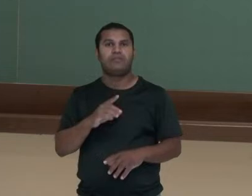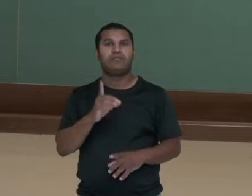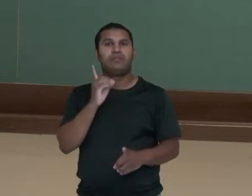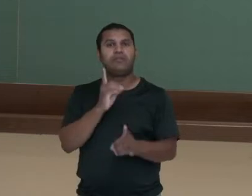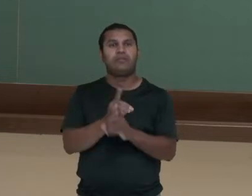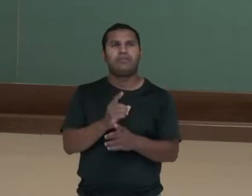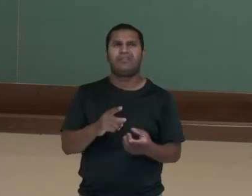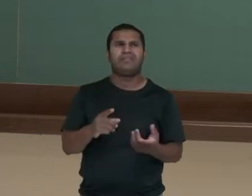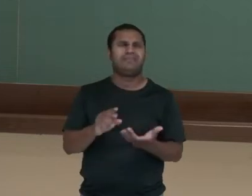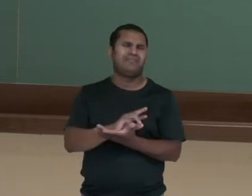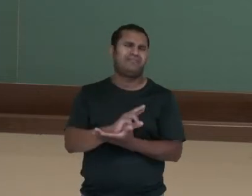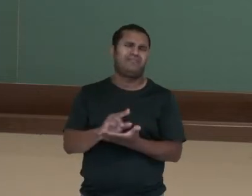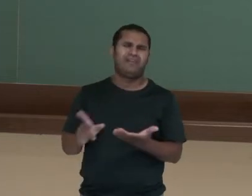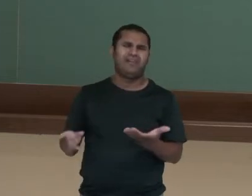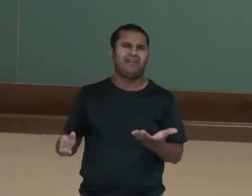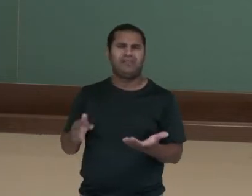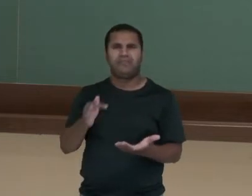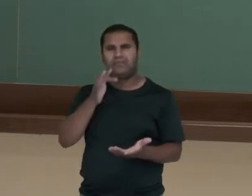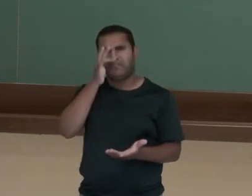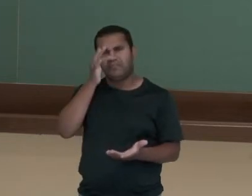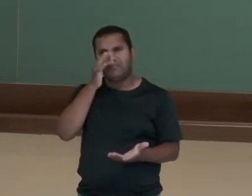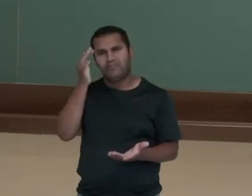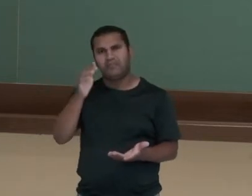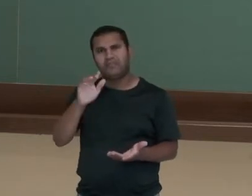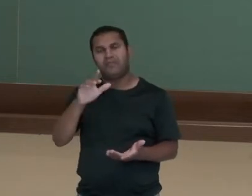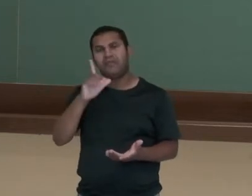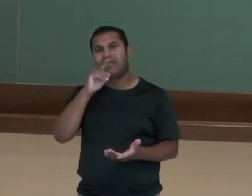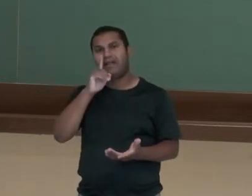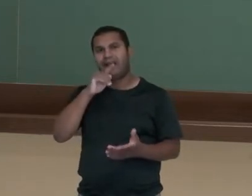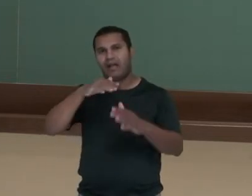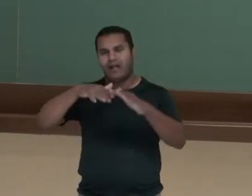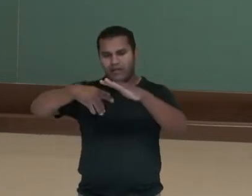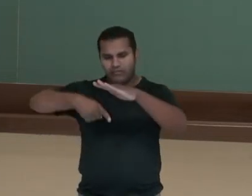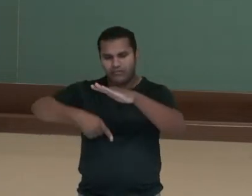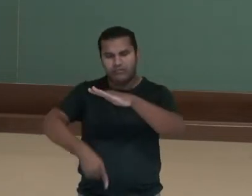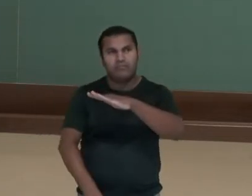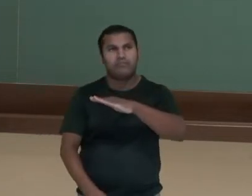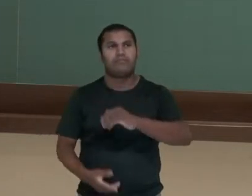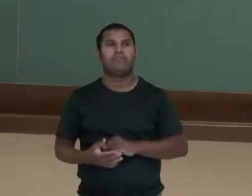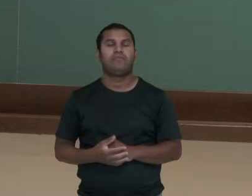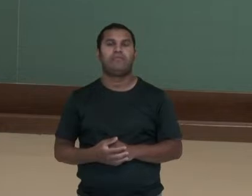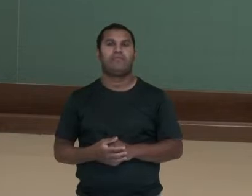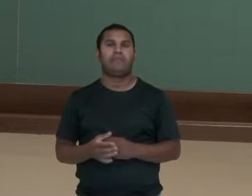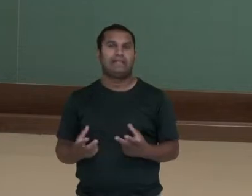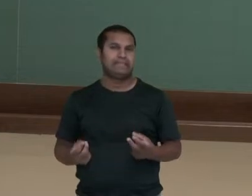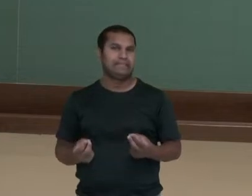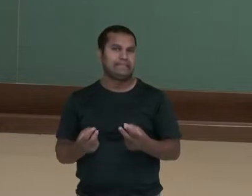Protozoários, algas, fungos, os animais, os vegetais são eucariontes.